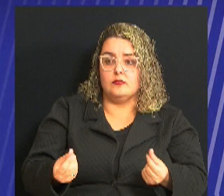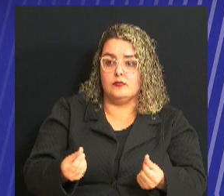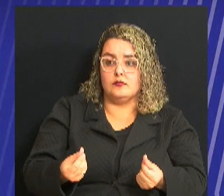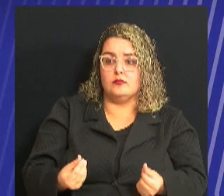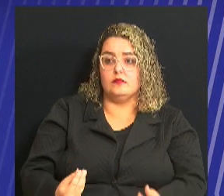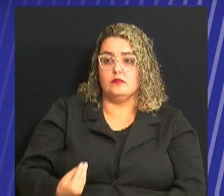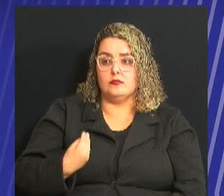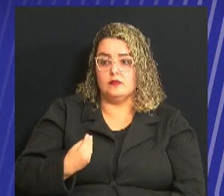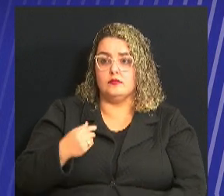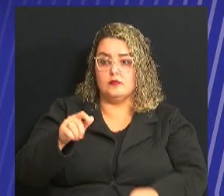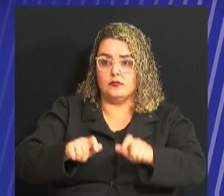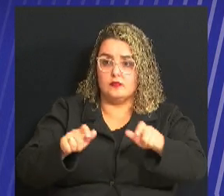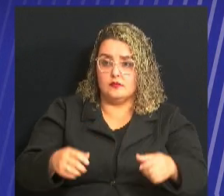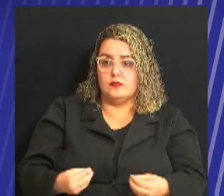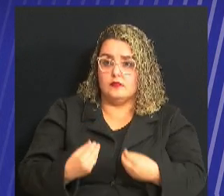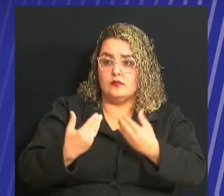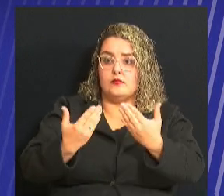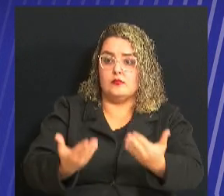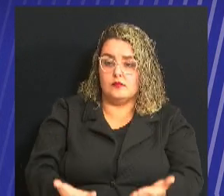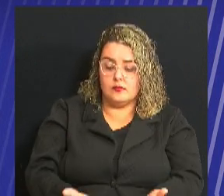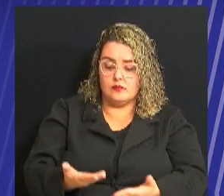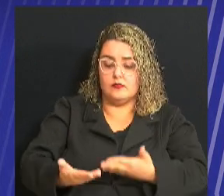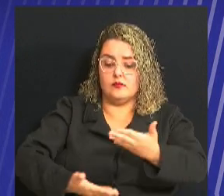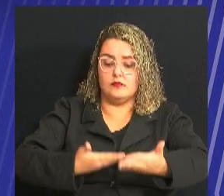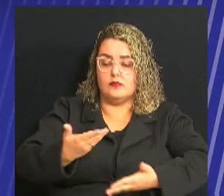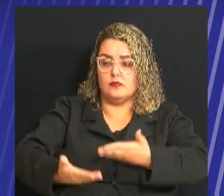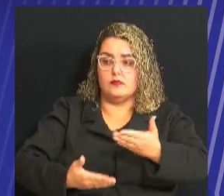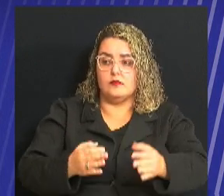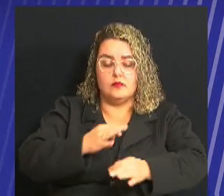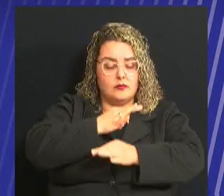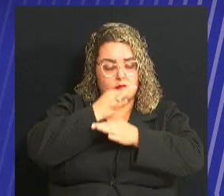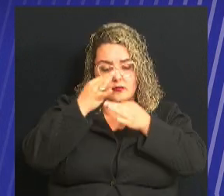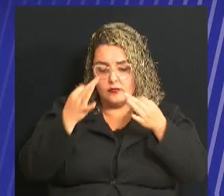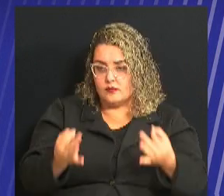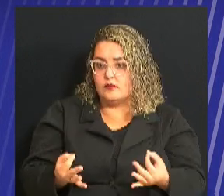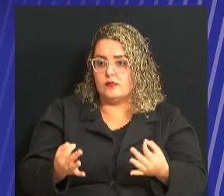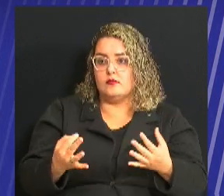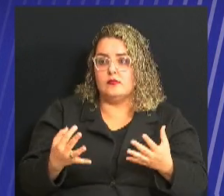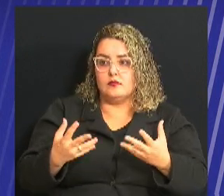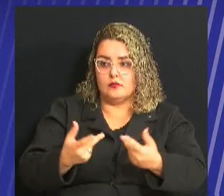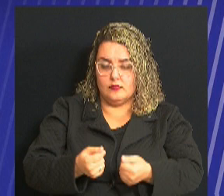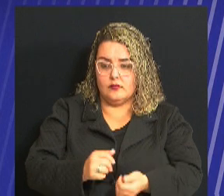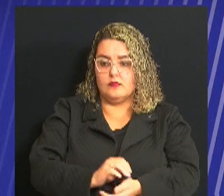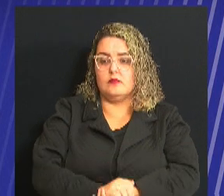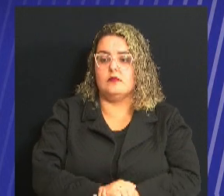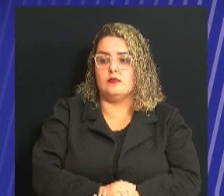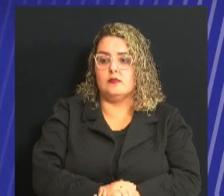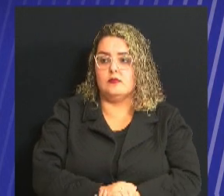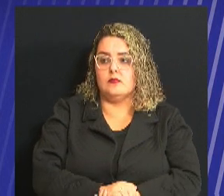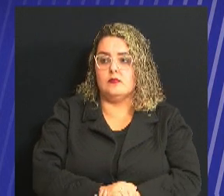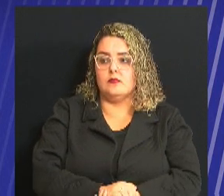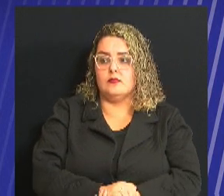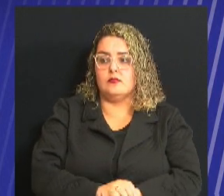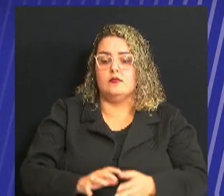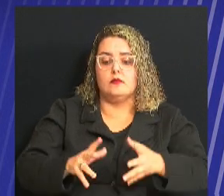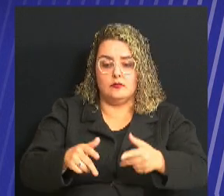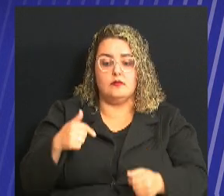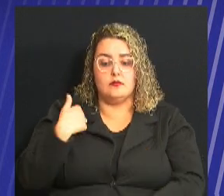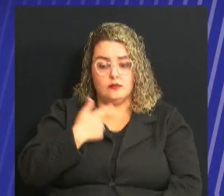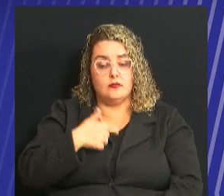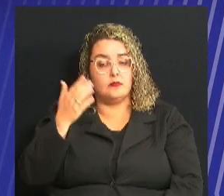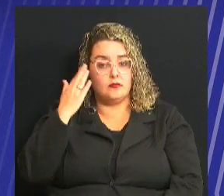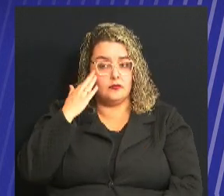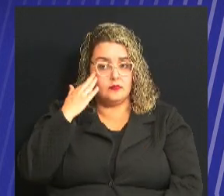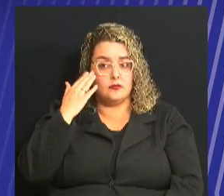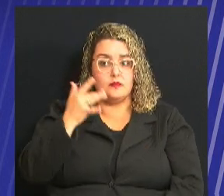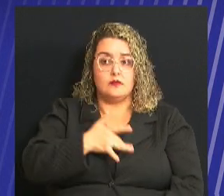pessoas, oferecendo serviços de excelência a todos. Todos nós sabemos que a saúde é o